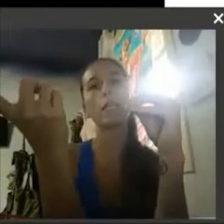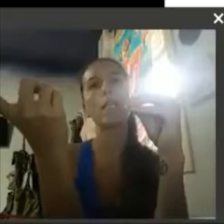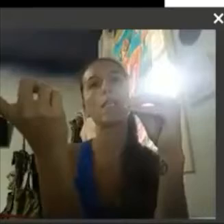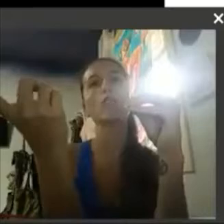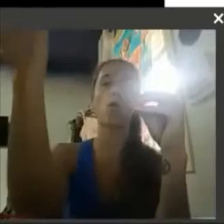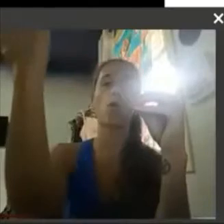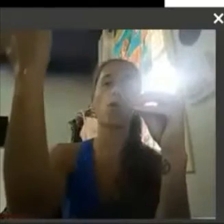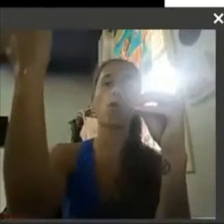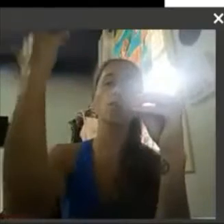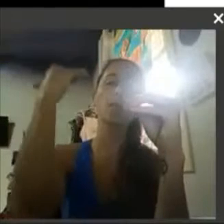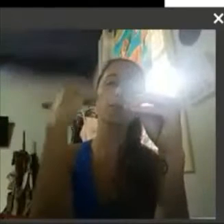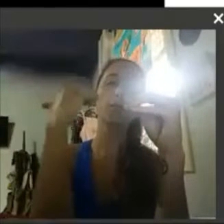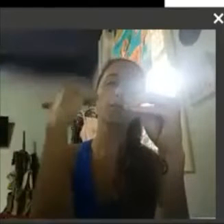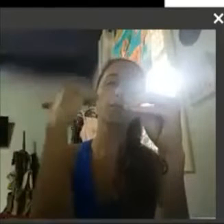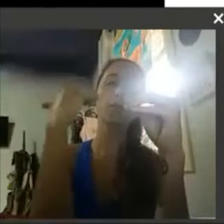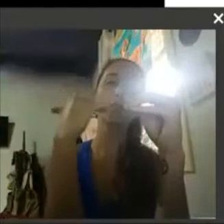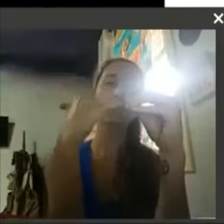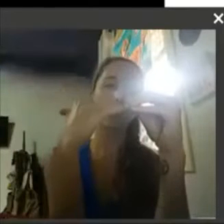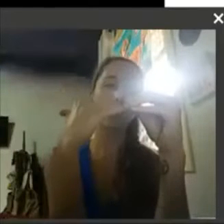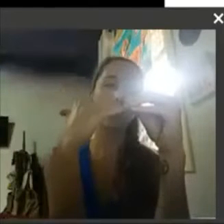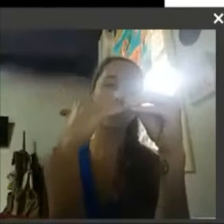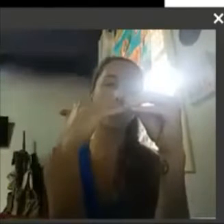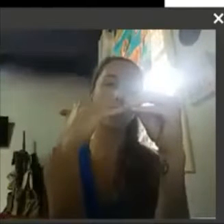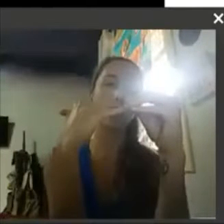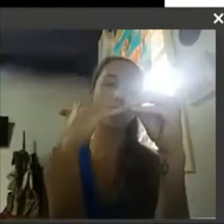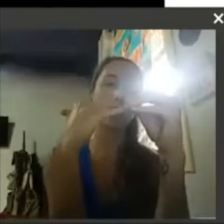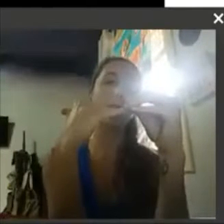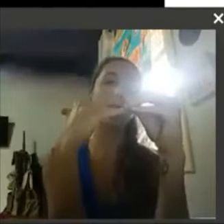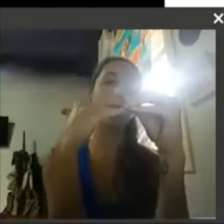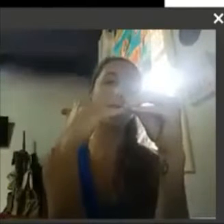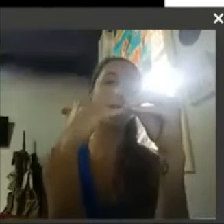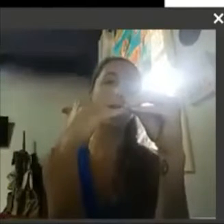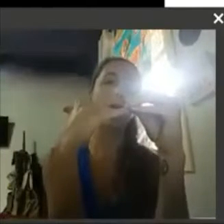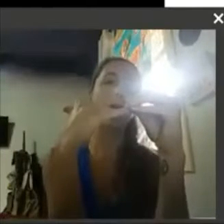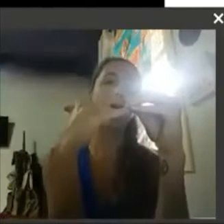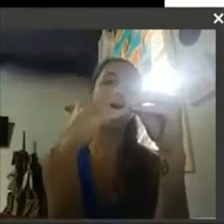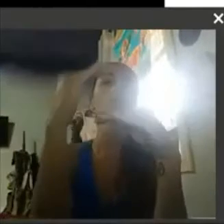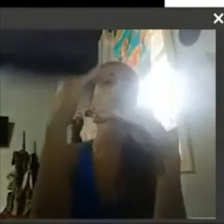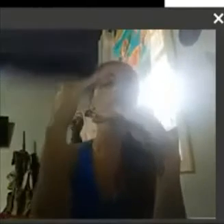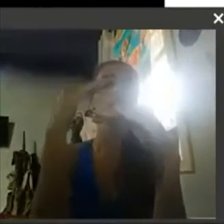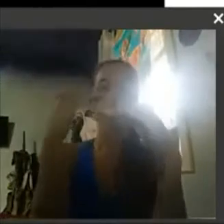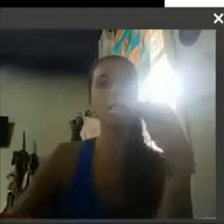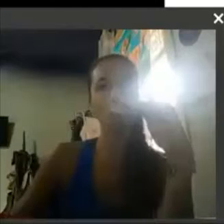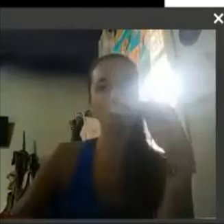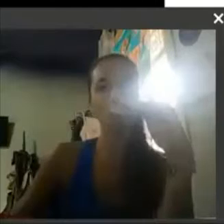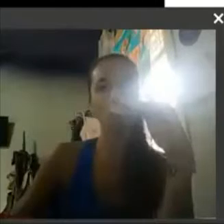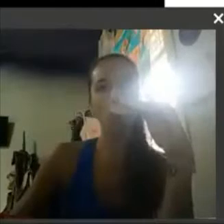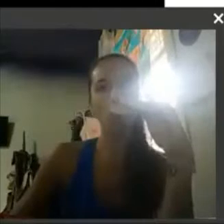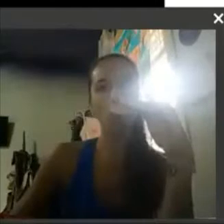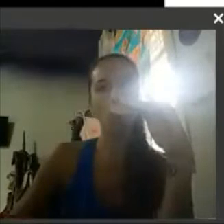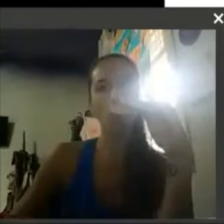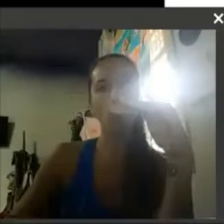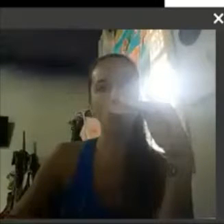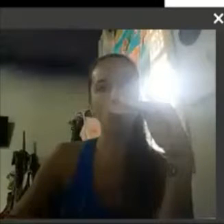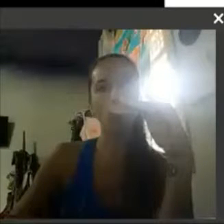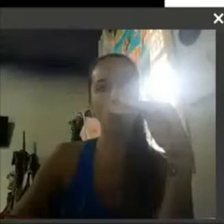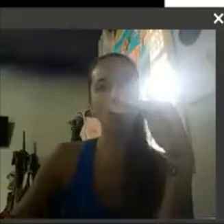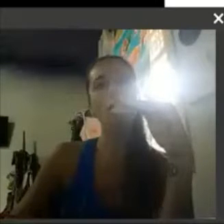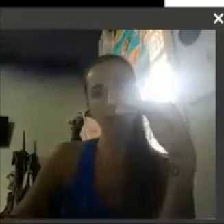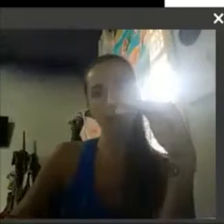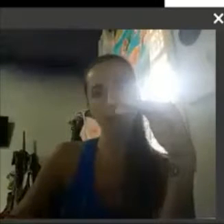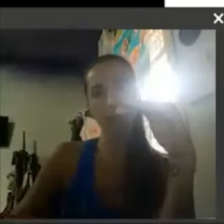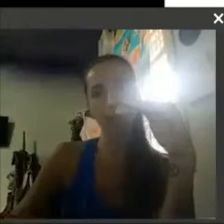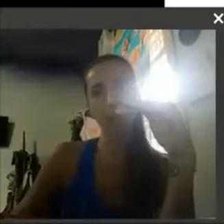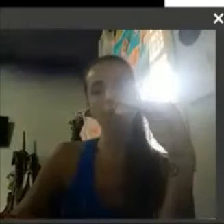polissacarídeos, eles podem primeiro ser quebrados, formada a glicose, e daí, em